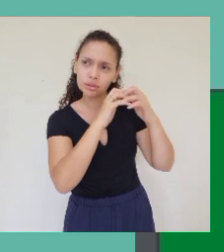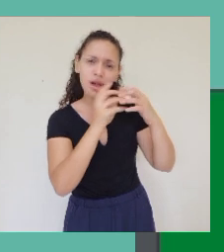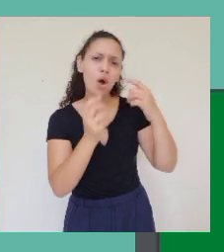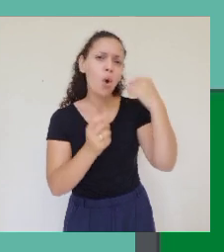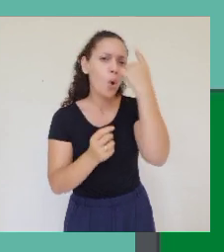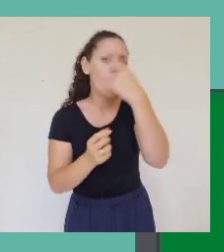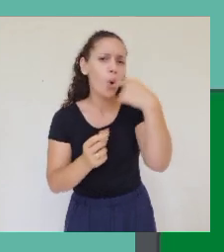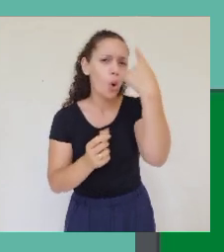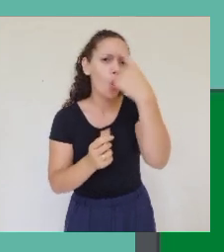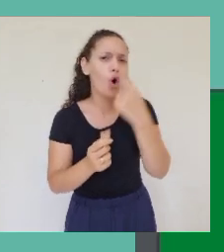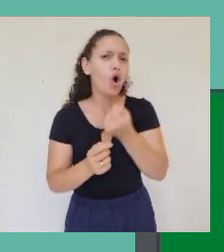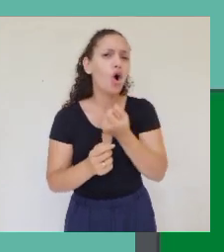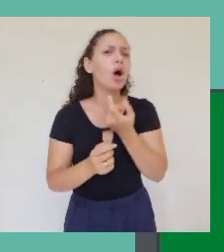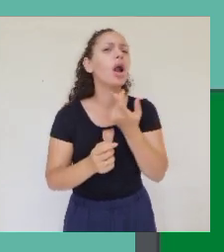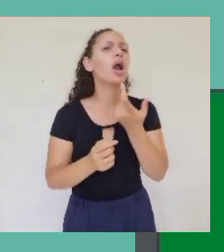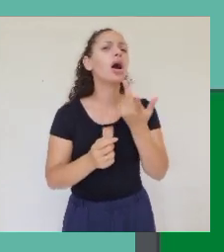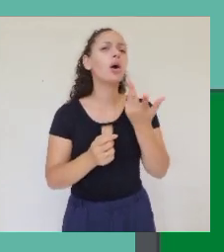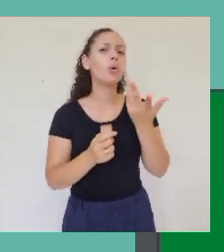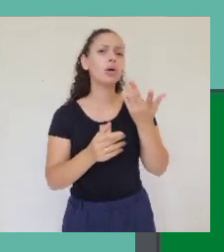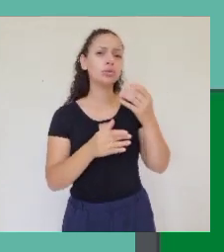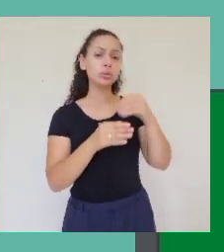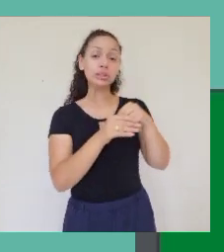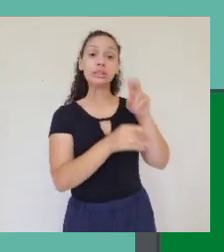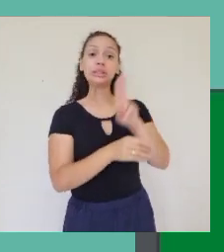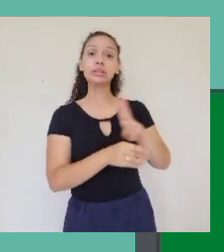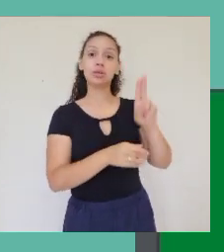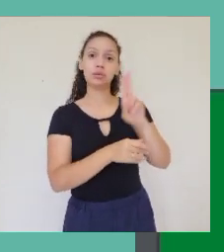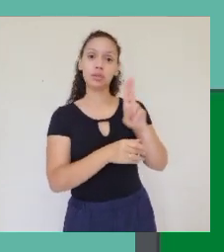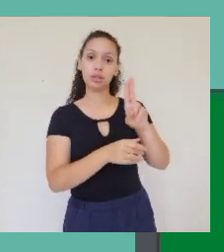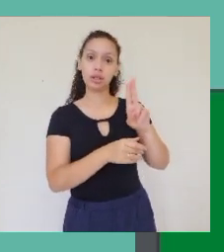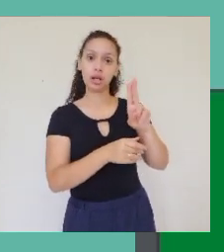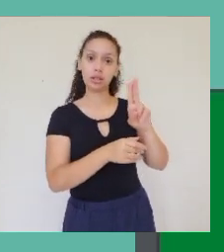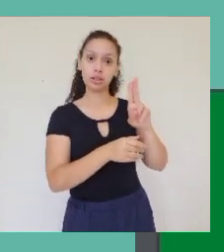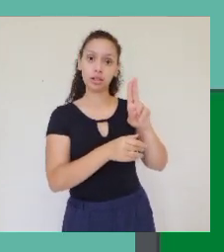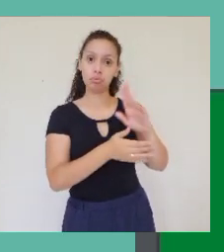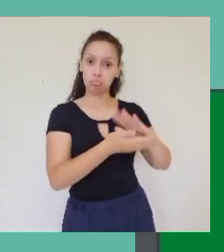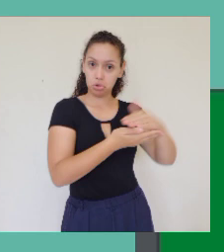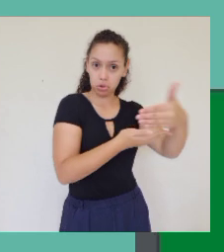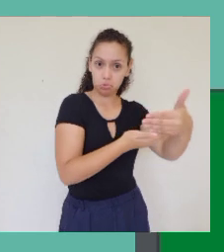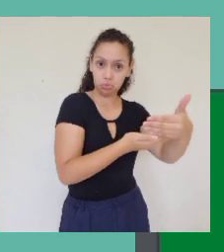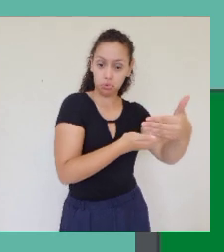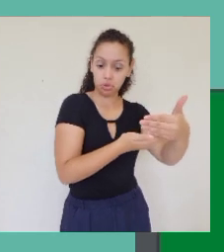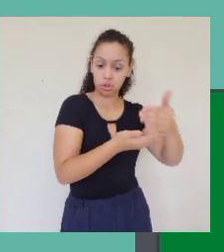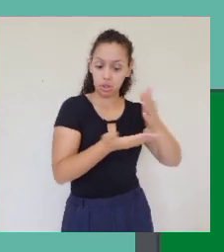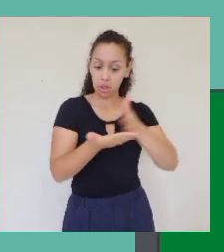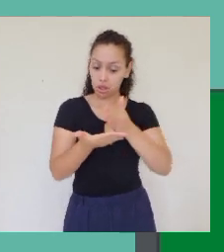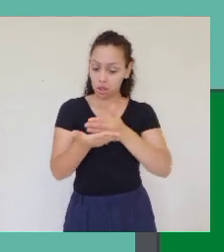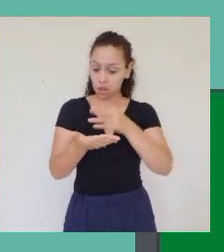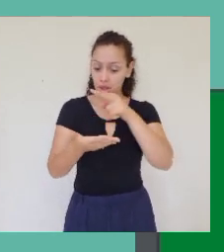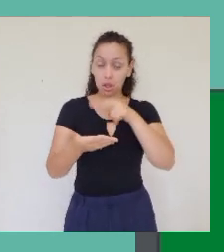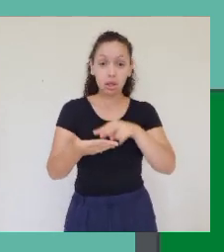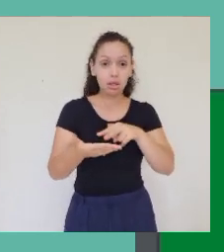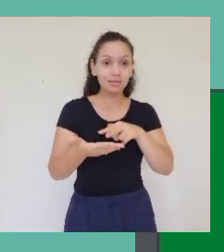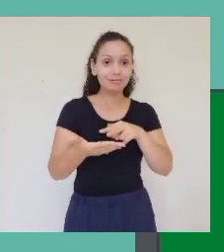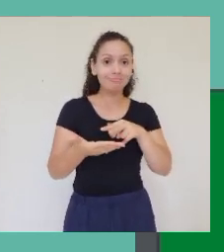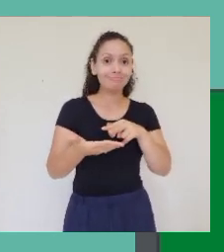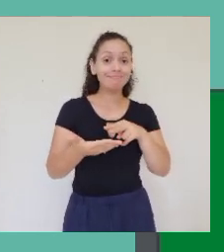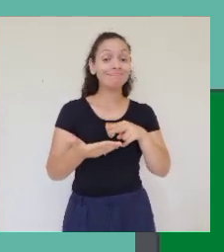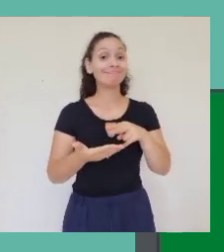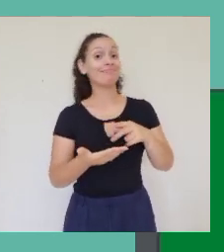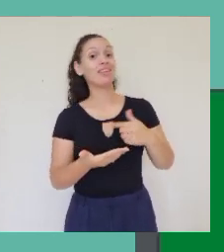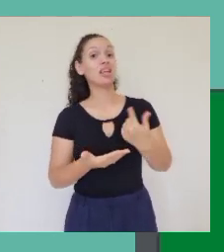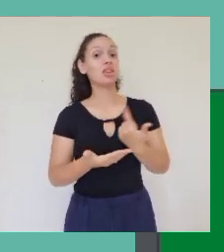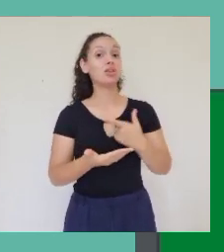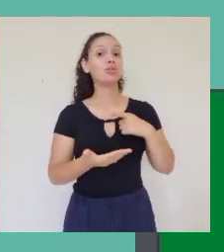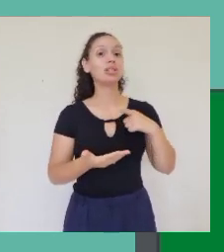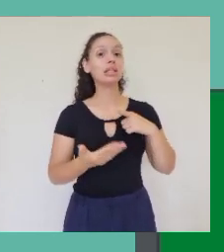na universidade, frente ao notebook, frente a um livro, a uma apostila, a gente tem alterações posturais quando a